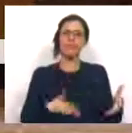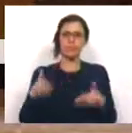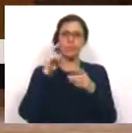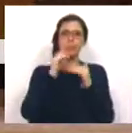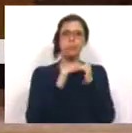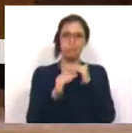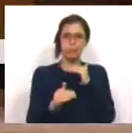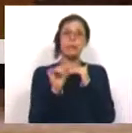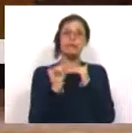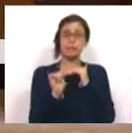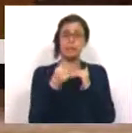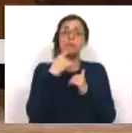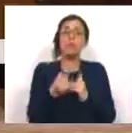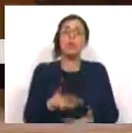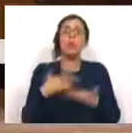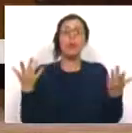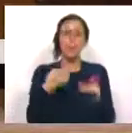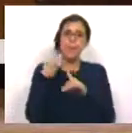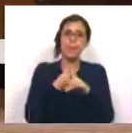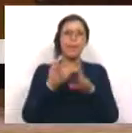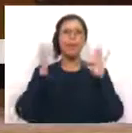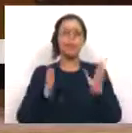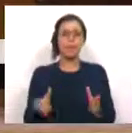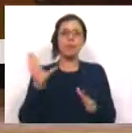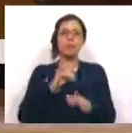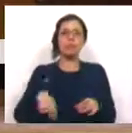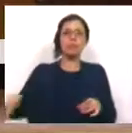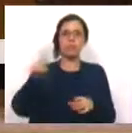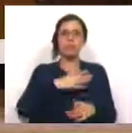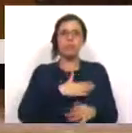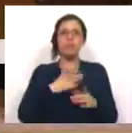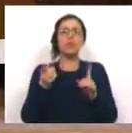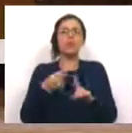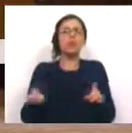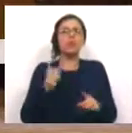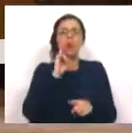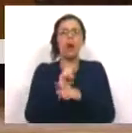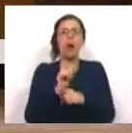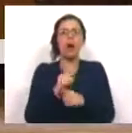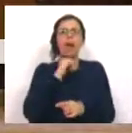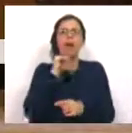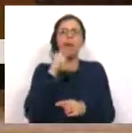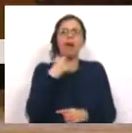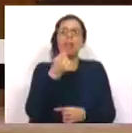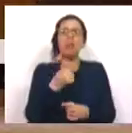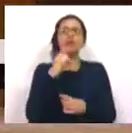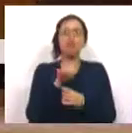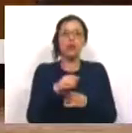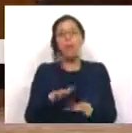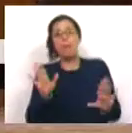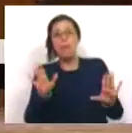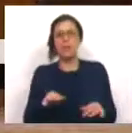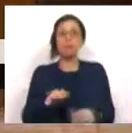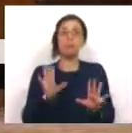à sustentabilidade. E o que dizemos é que esta batalha precisa de muitos adeptos, mas não daqueles que passam a vida a dizer sim,